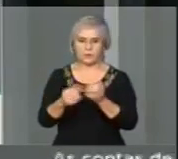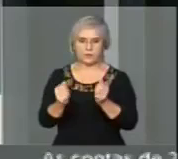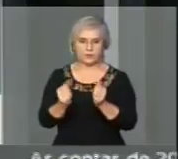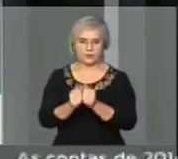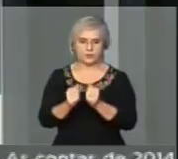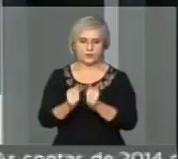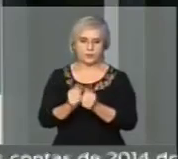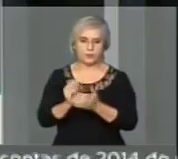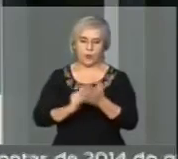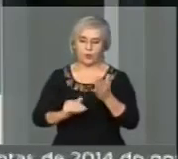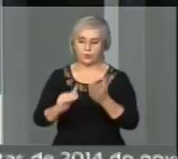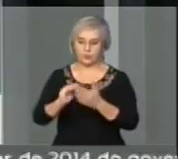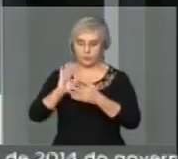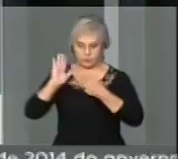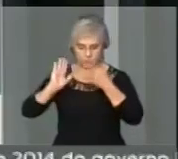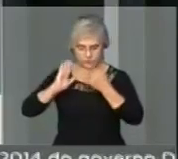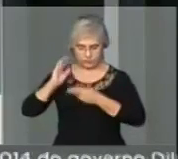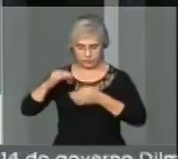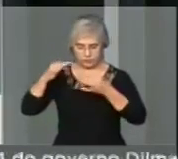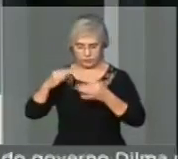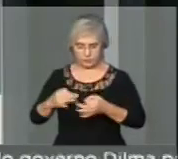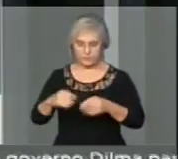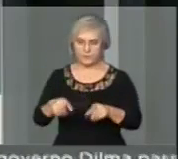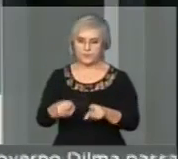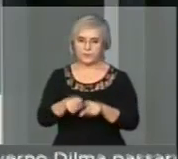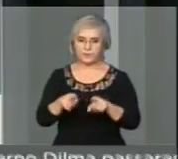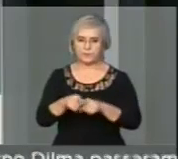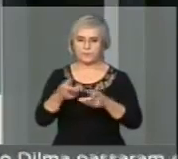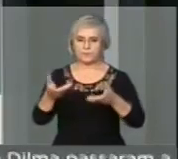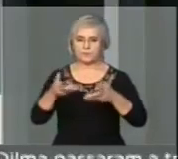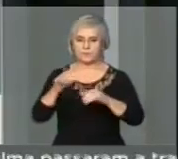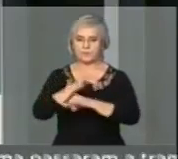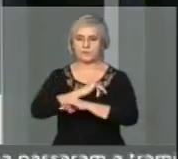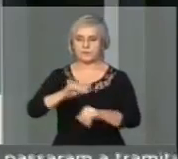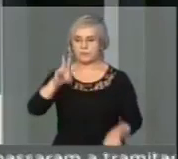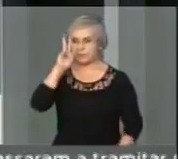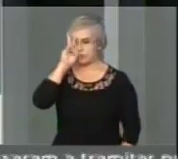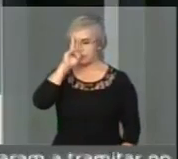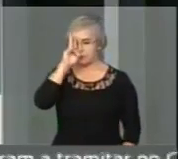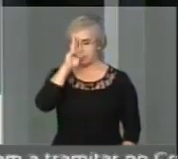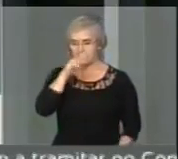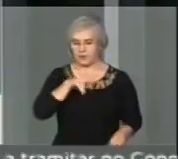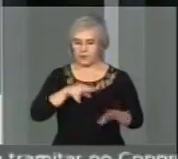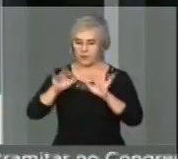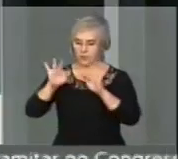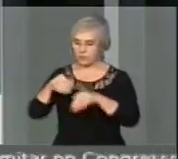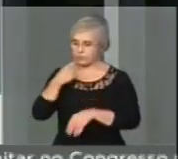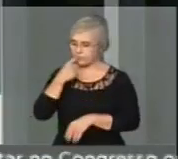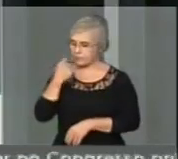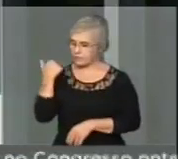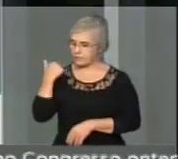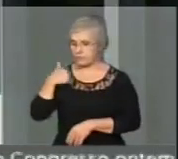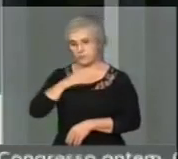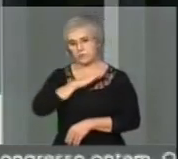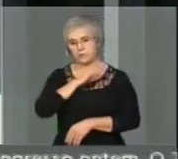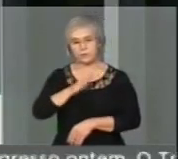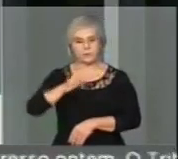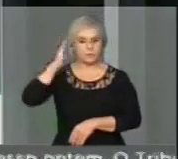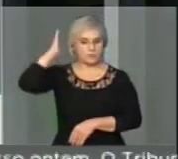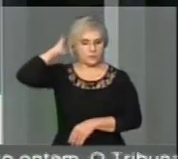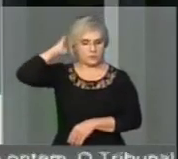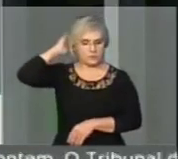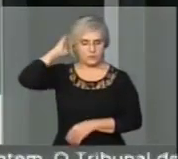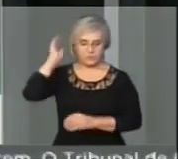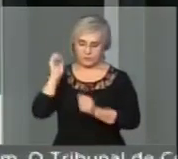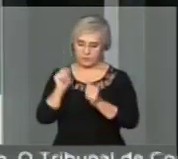serão cumpridos quero lembrar também que estive esse final de semana eh no Pará junto com a